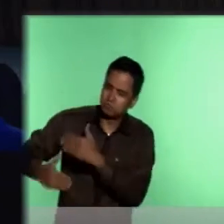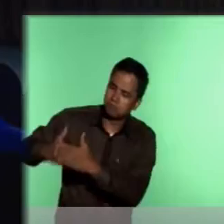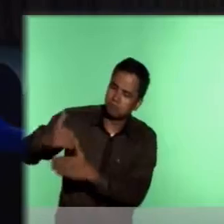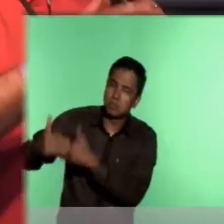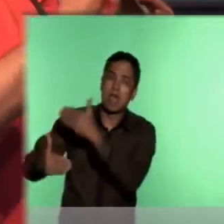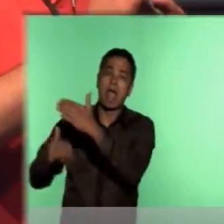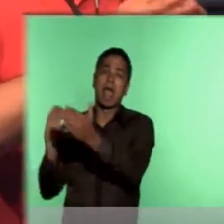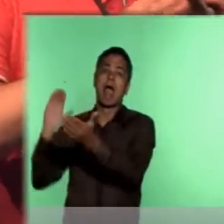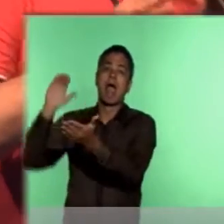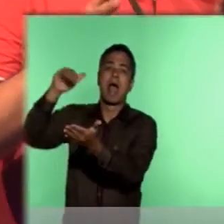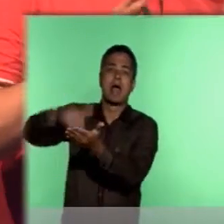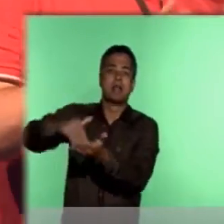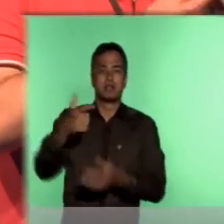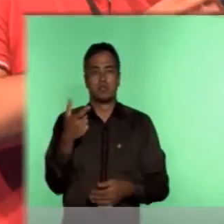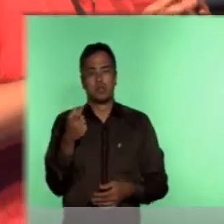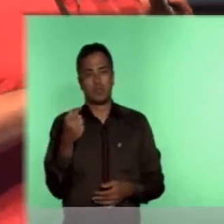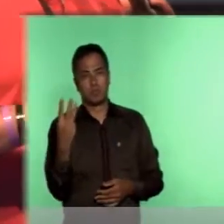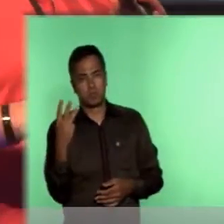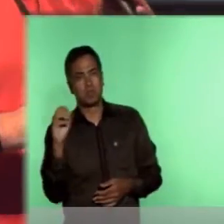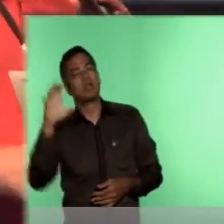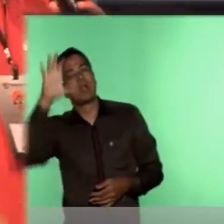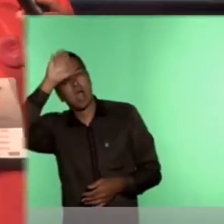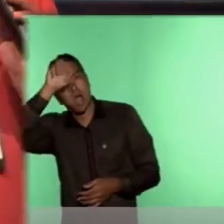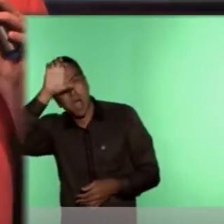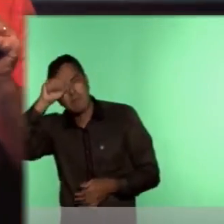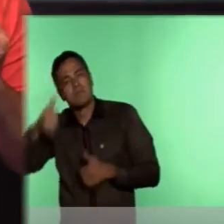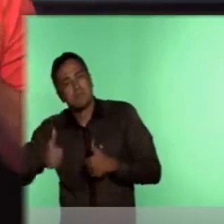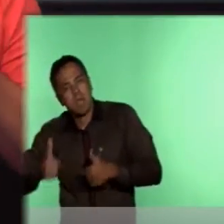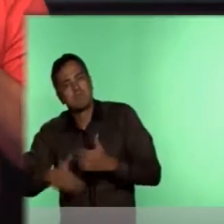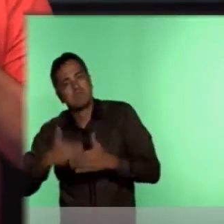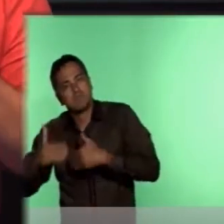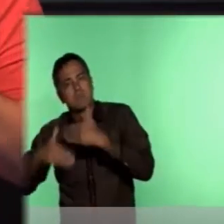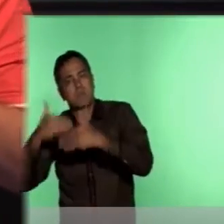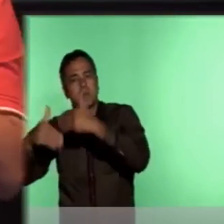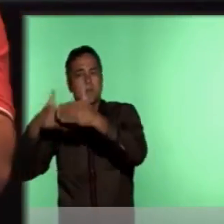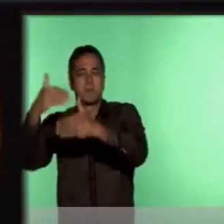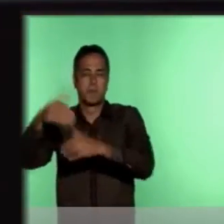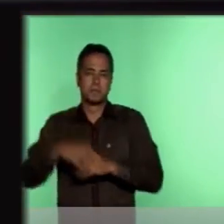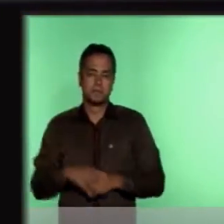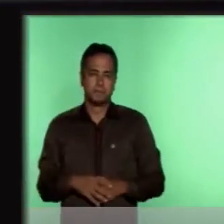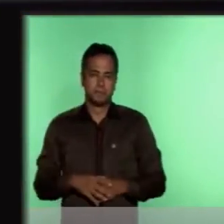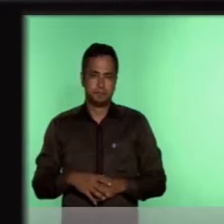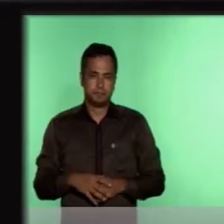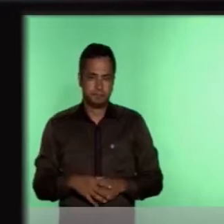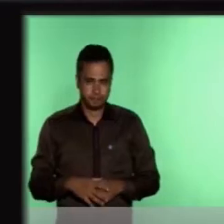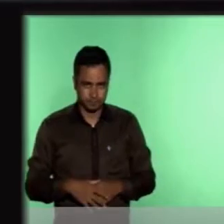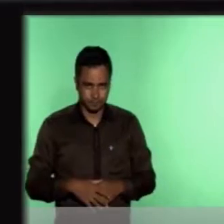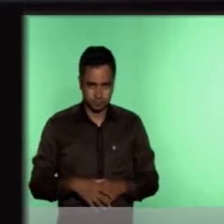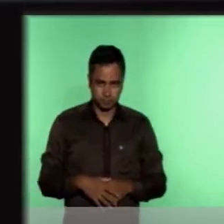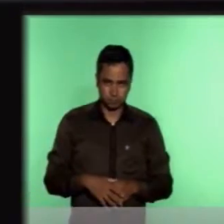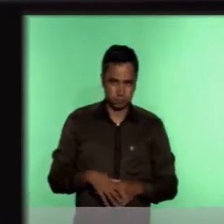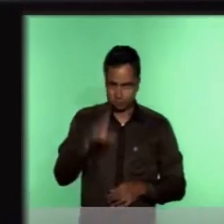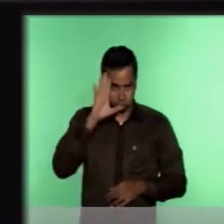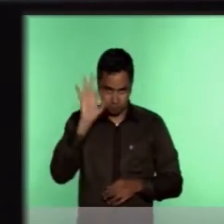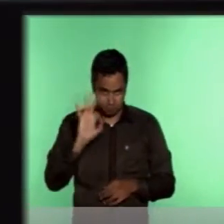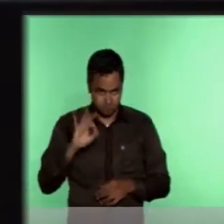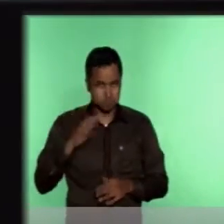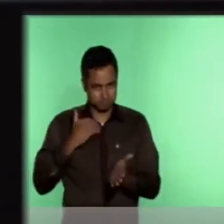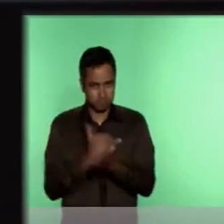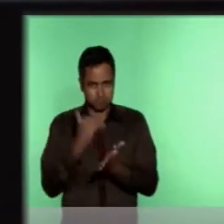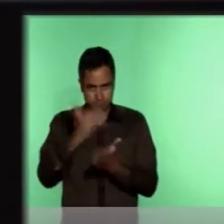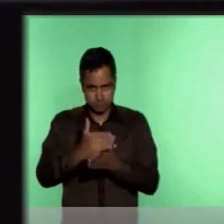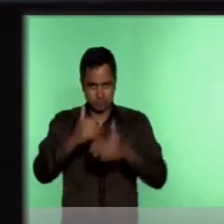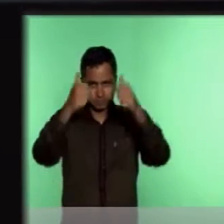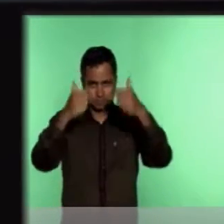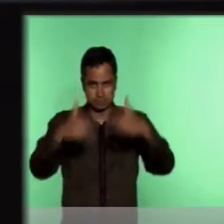2030. Vamos dividir para vocês entenderem bem o que significa isso. Em primeiro lugar, pela primeira vez na história do debate do direito